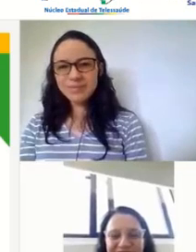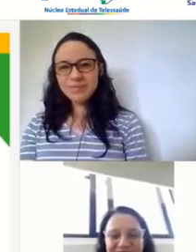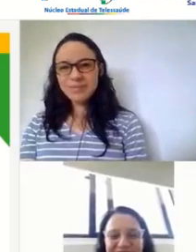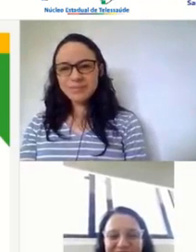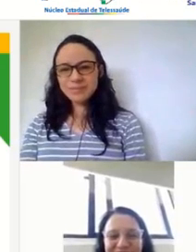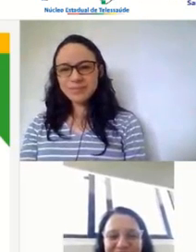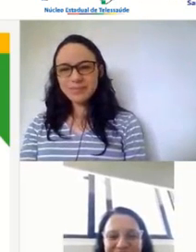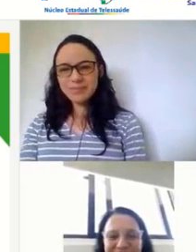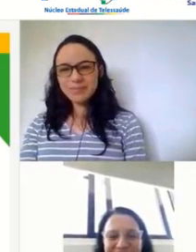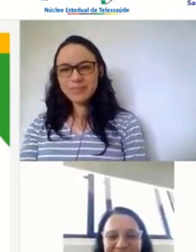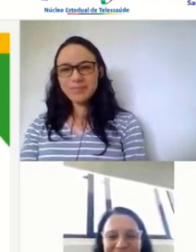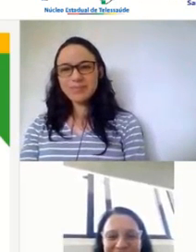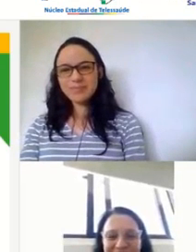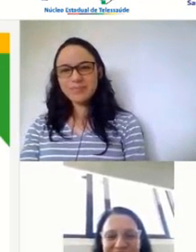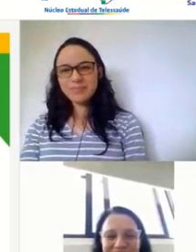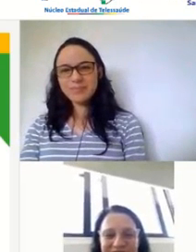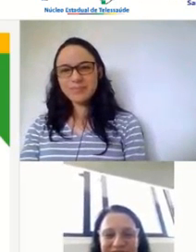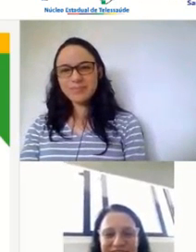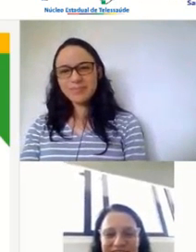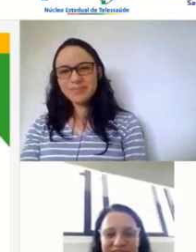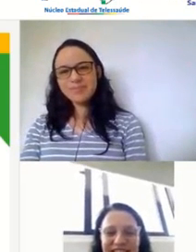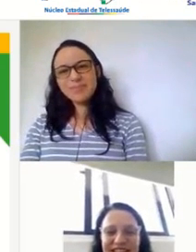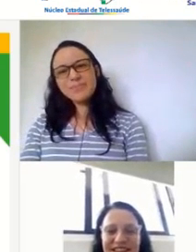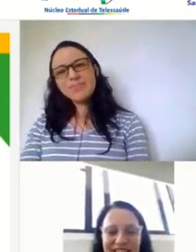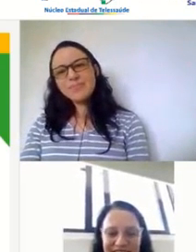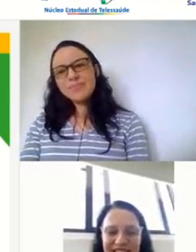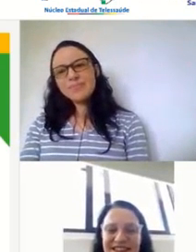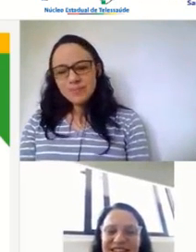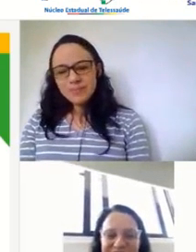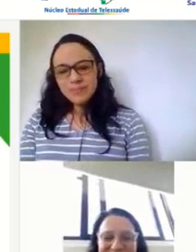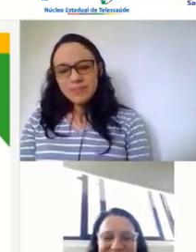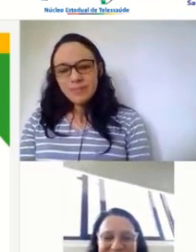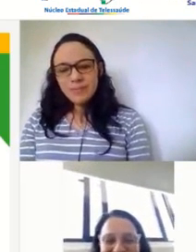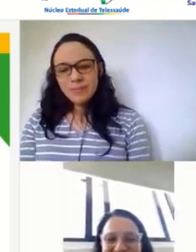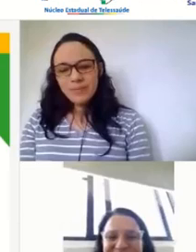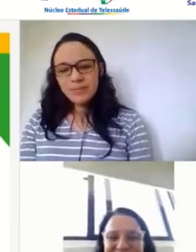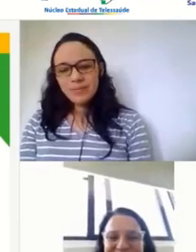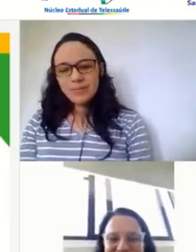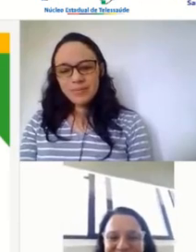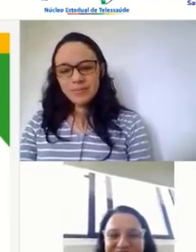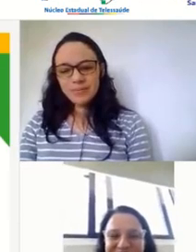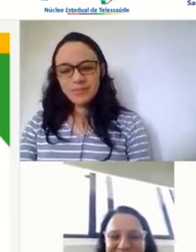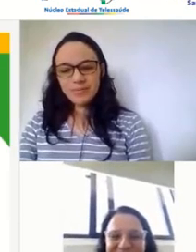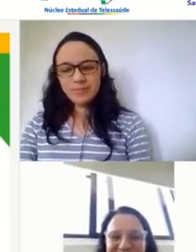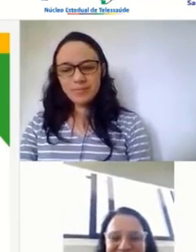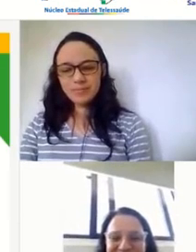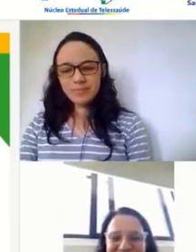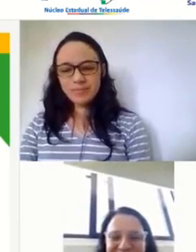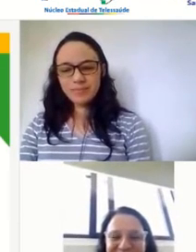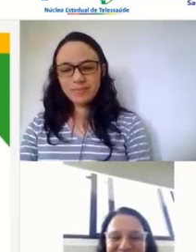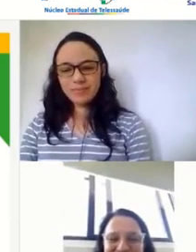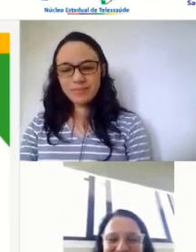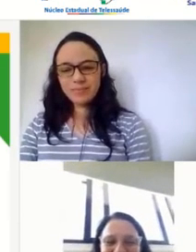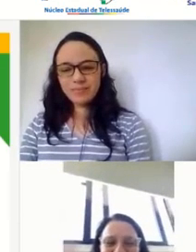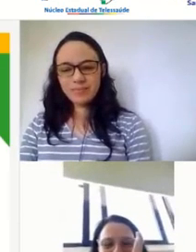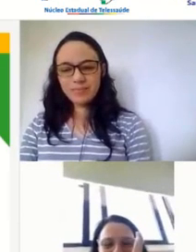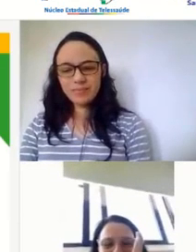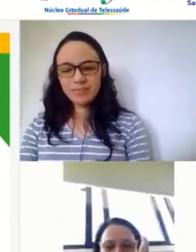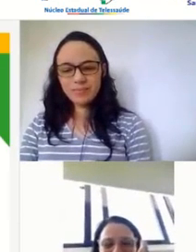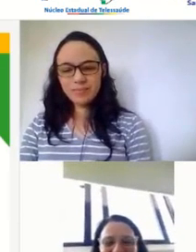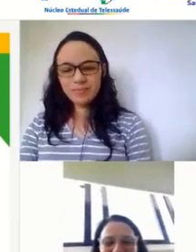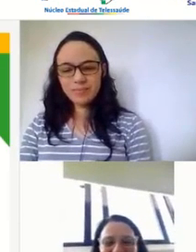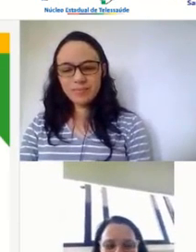tecnologias e enfocar mais tecnologia mas assim